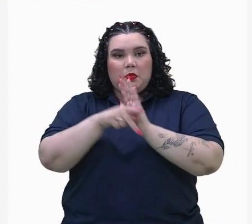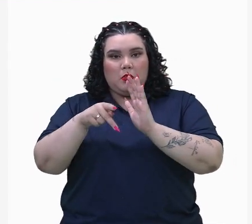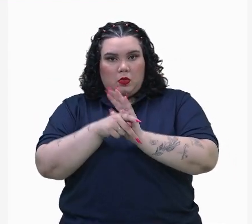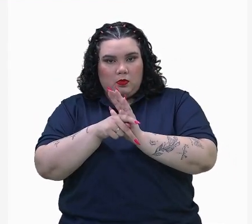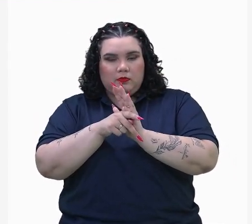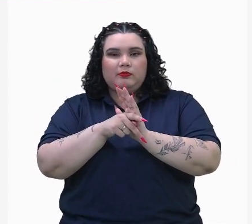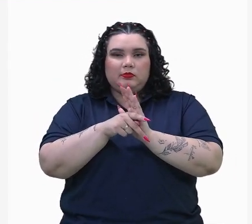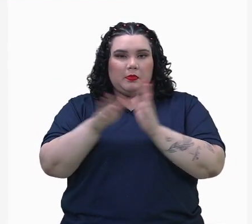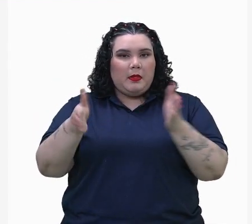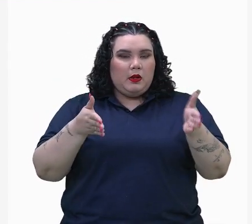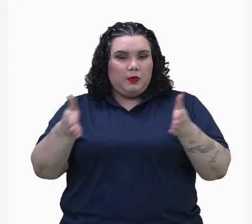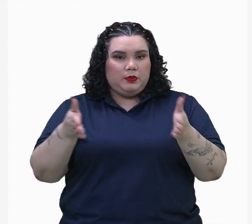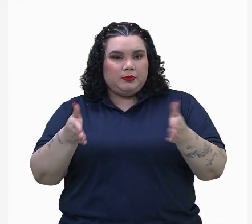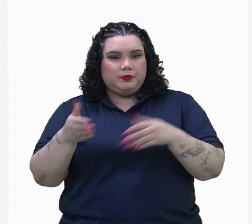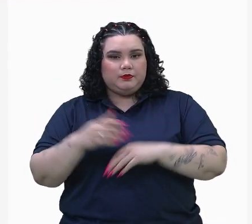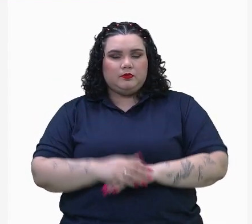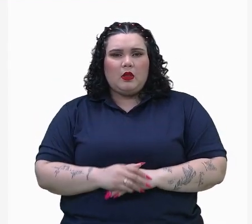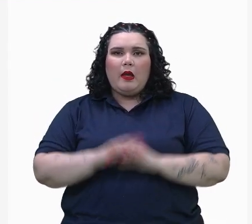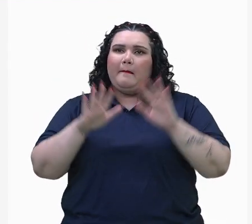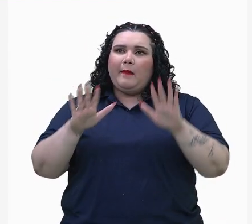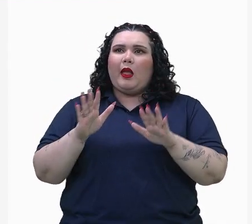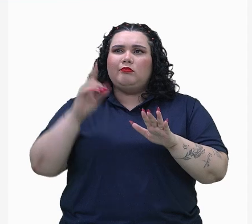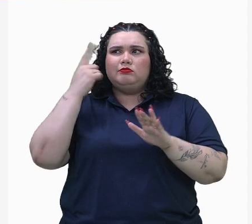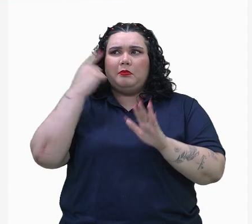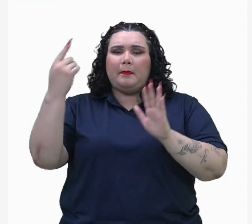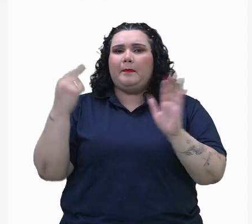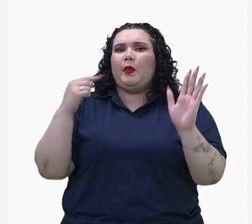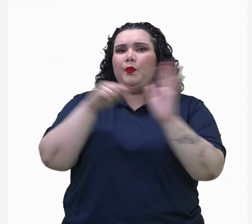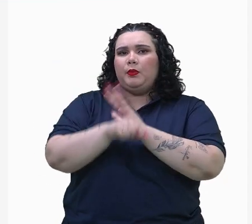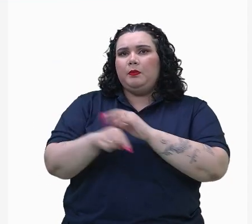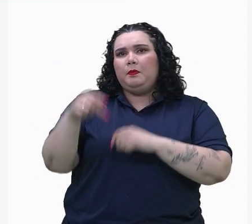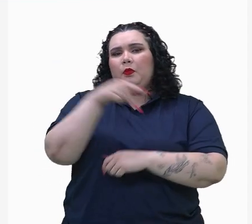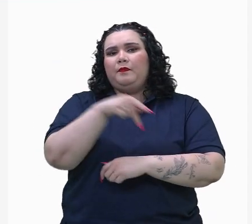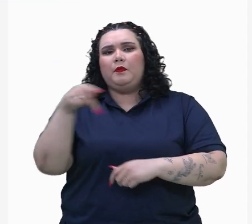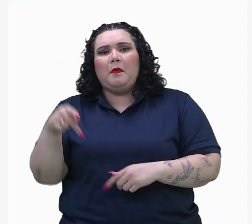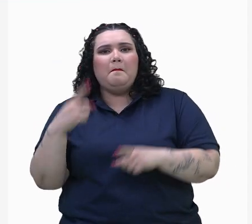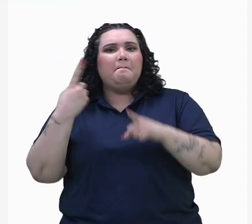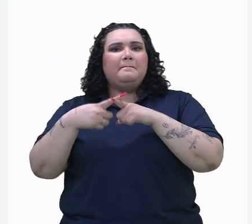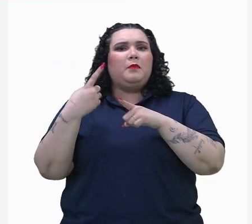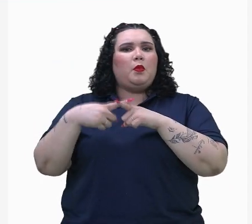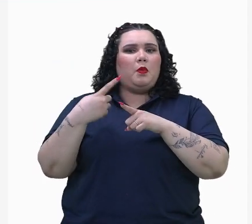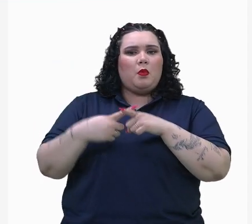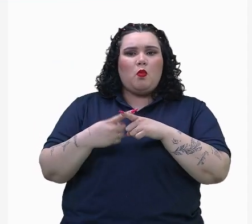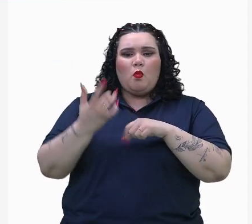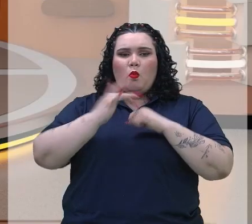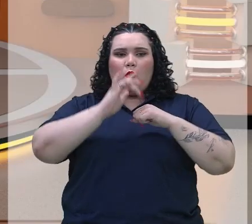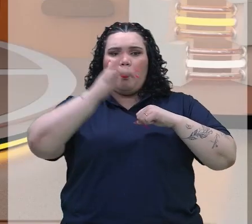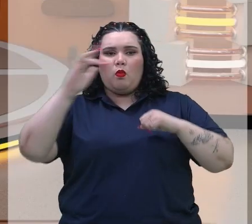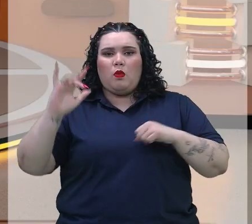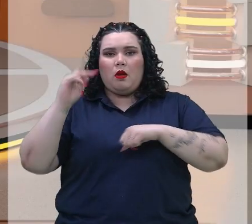tá, gente? Aí surge a pergunta, professor, por que o ouro e a prata